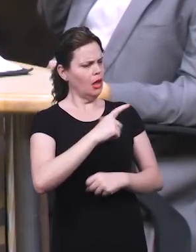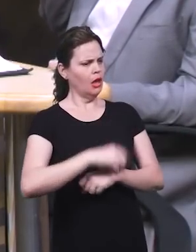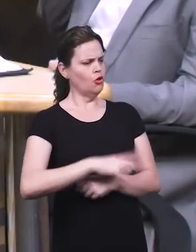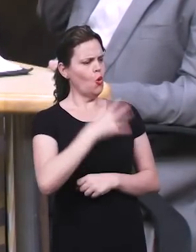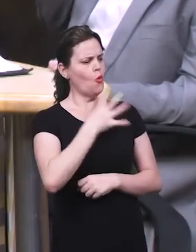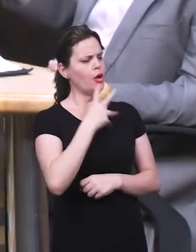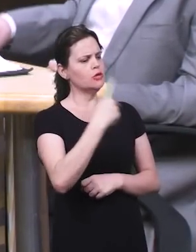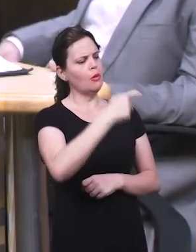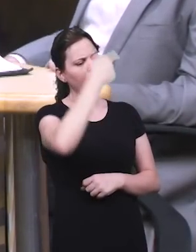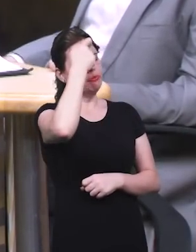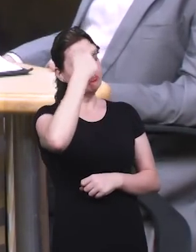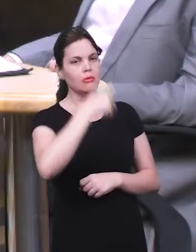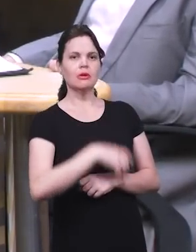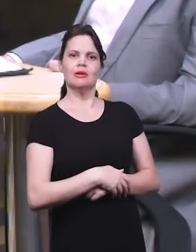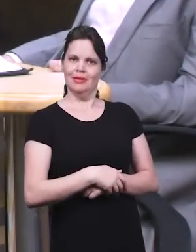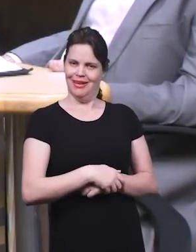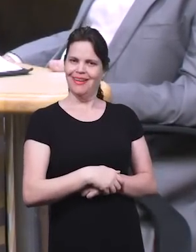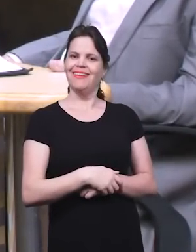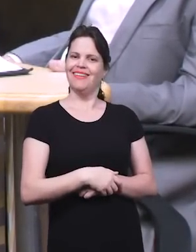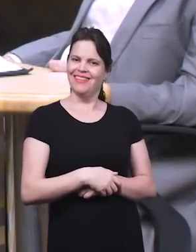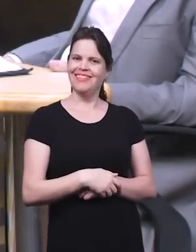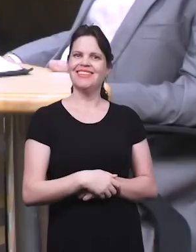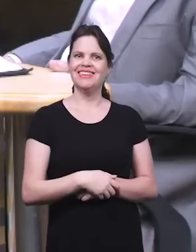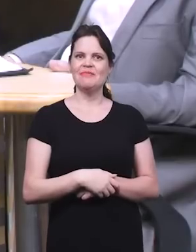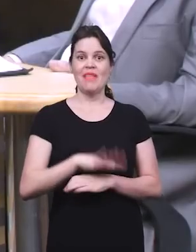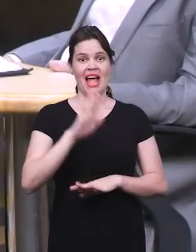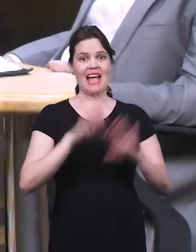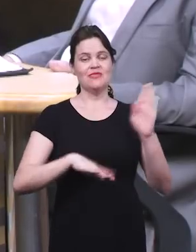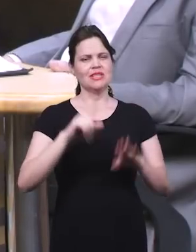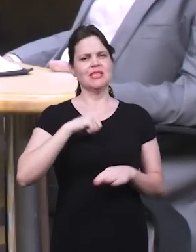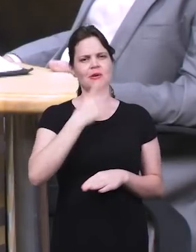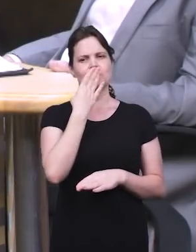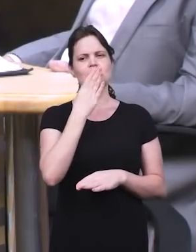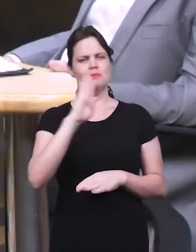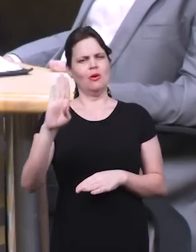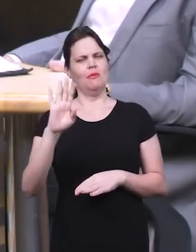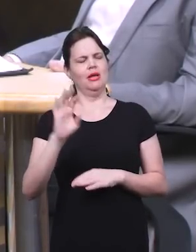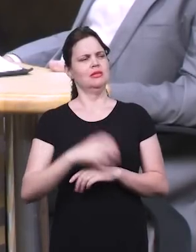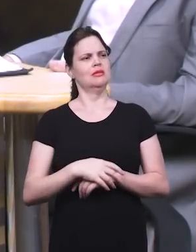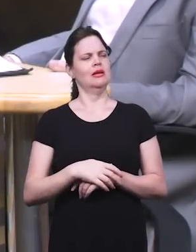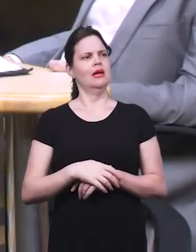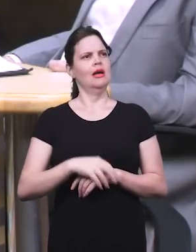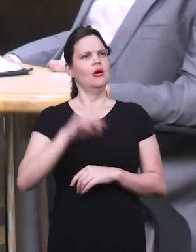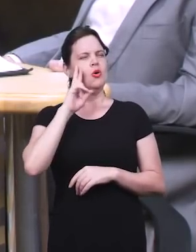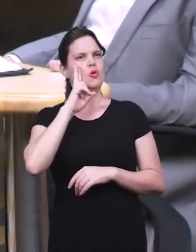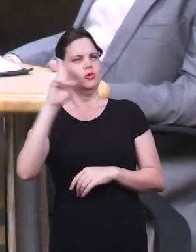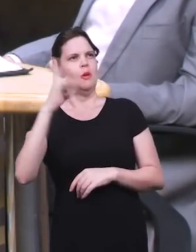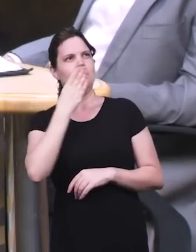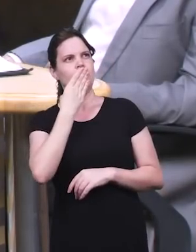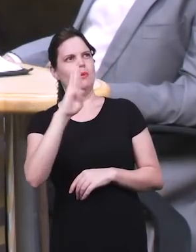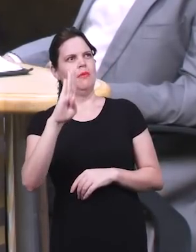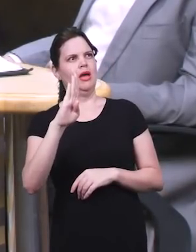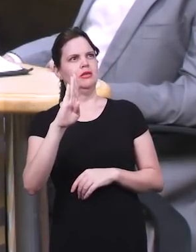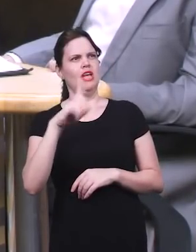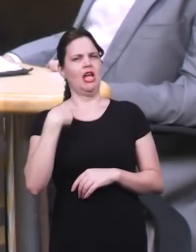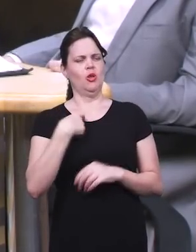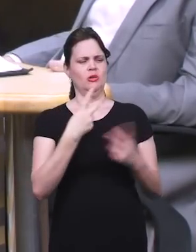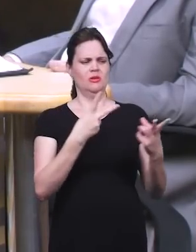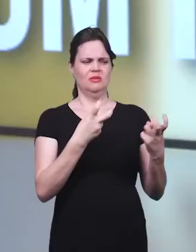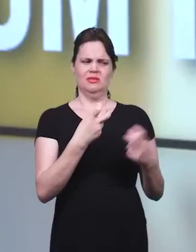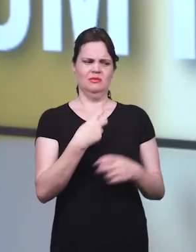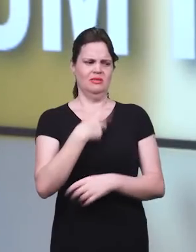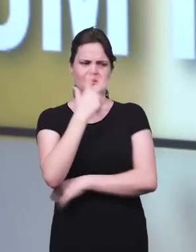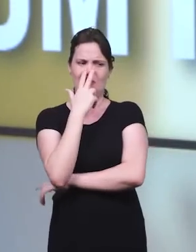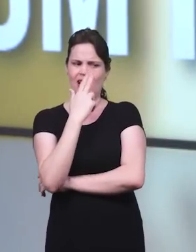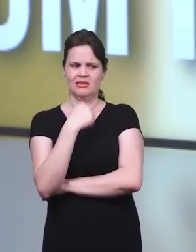ter promessas do Senhor que a gente... não, isso aqui... Muito bom. Isso aqui é impossível, isso aqui não vai acontecer, isso aqui